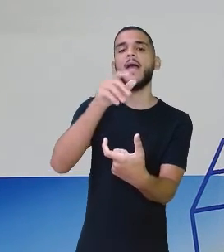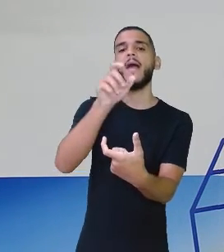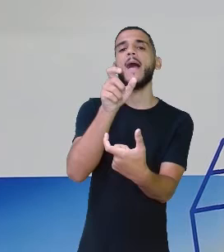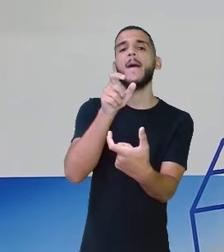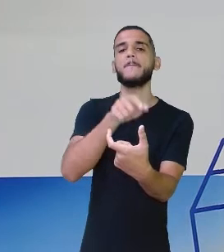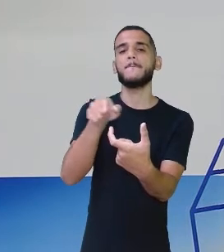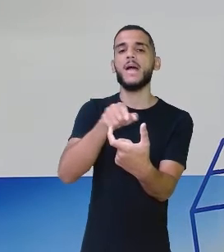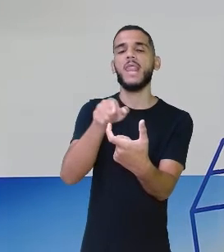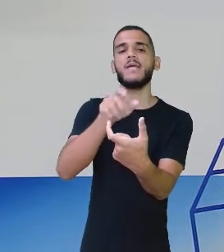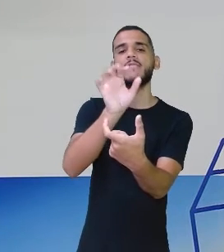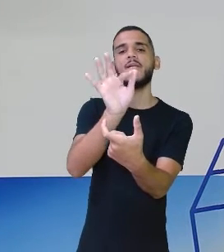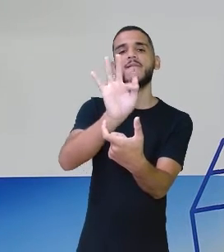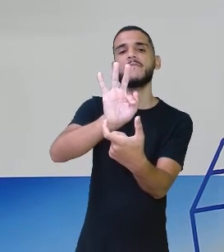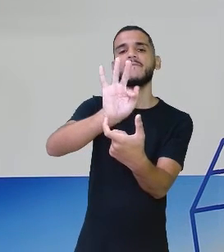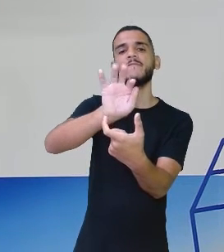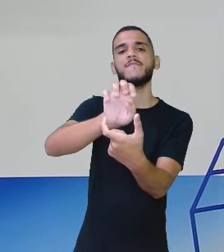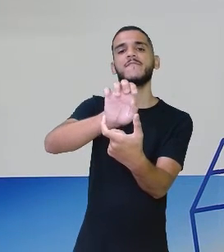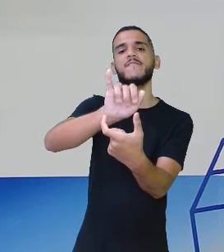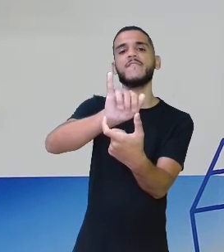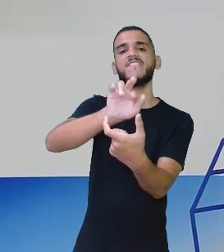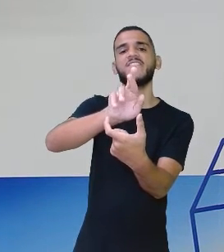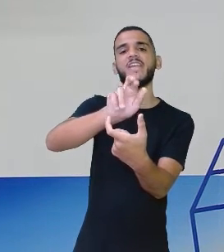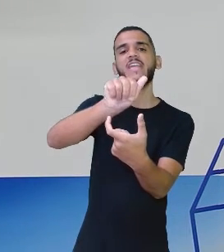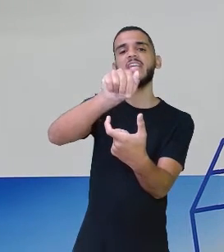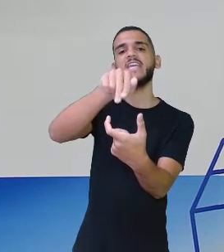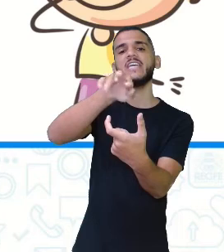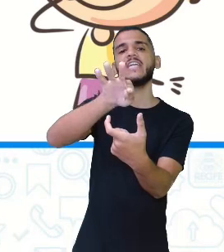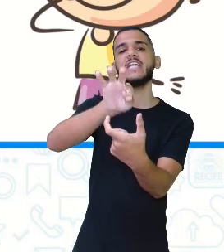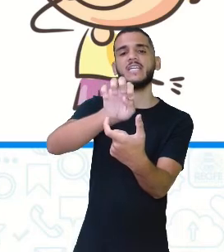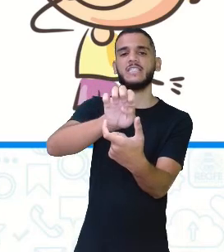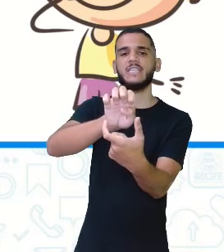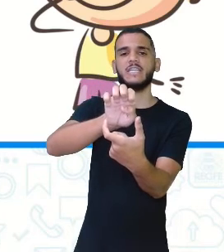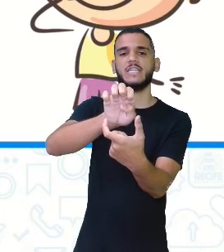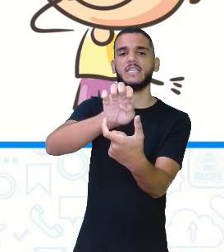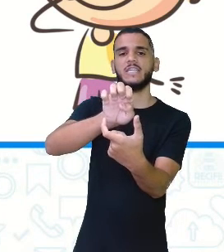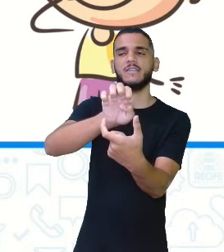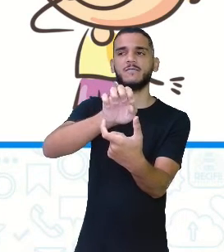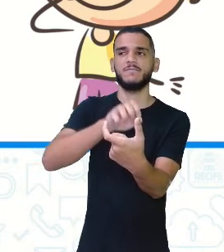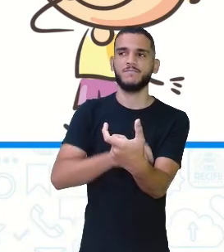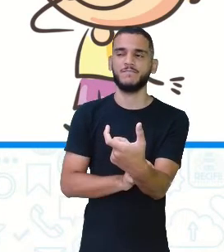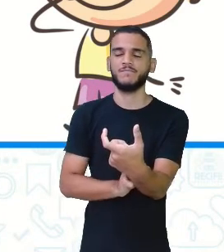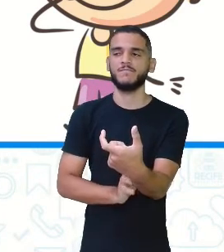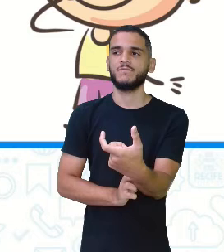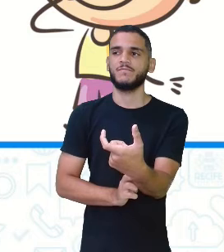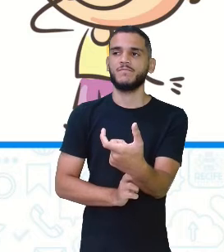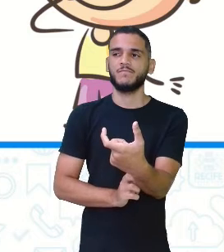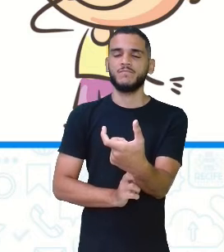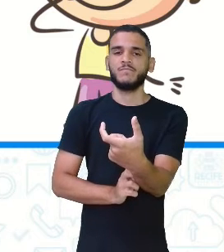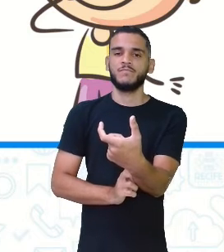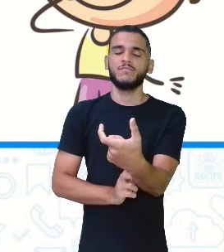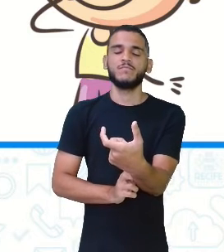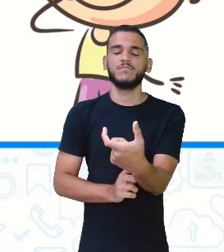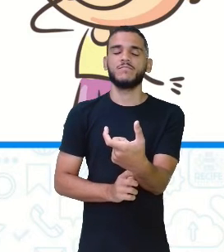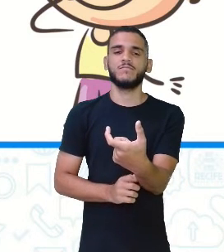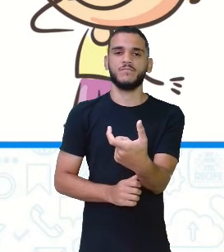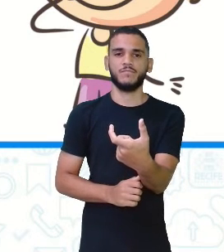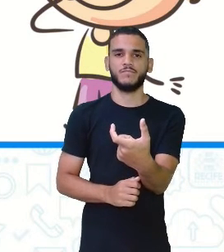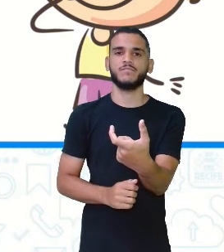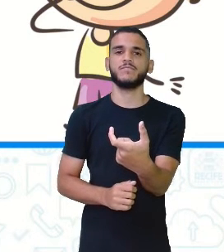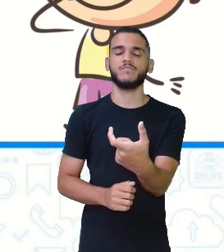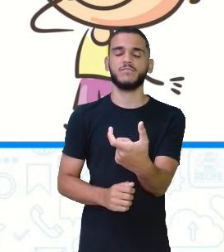feirante. Presta atenção na imagem. Eu disse que as oxítonas são de trás para frente